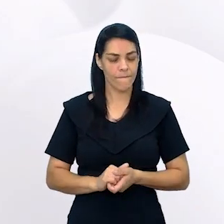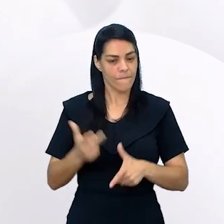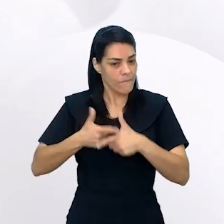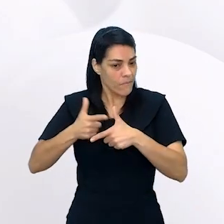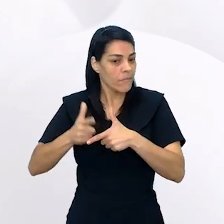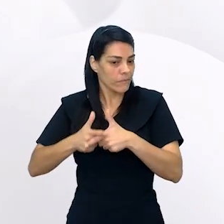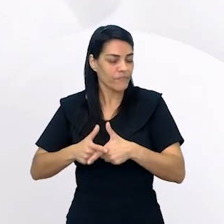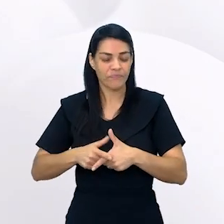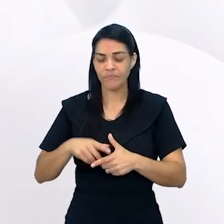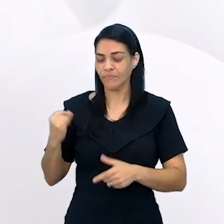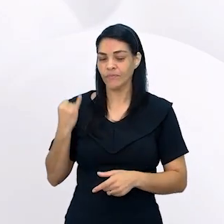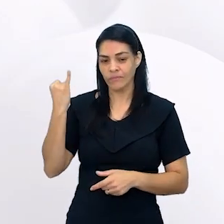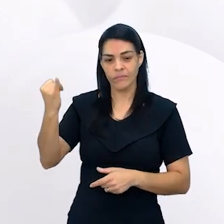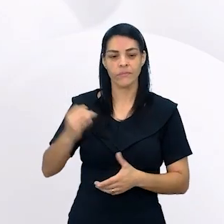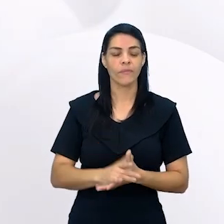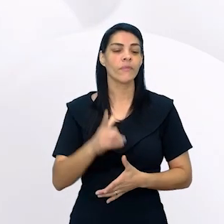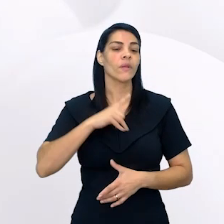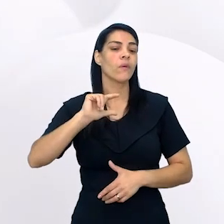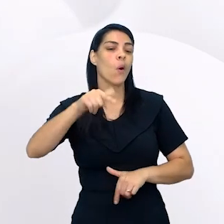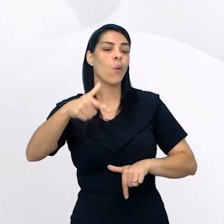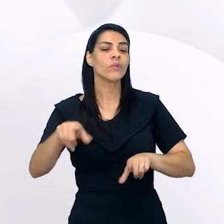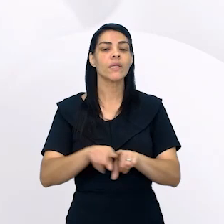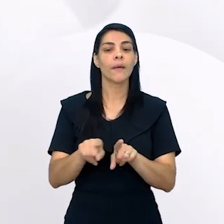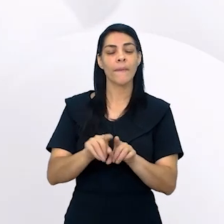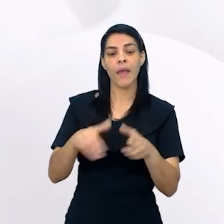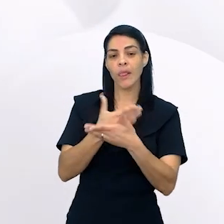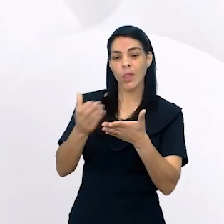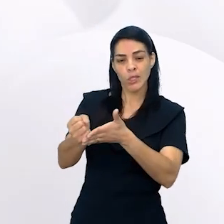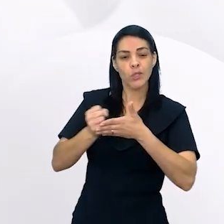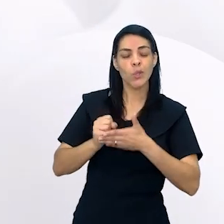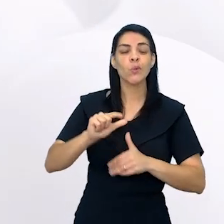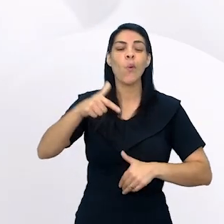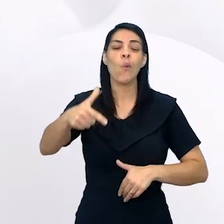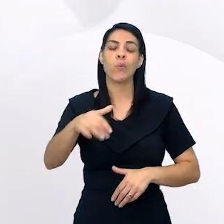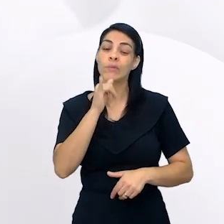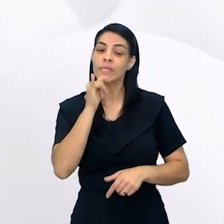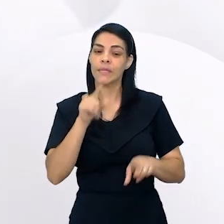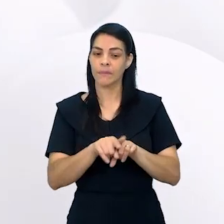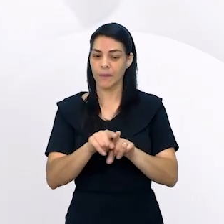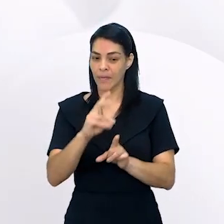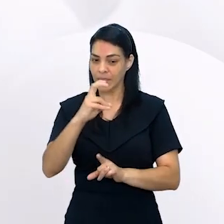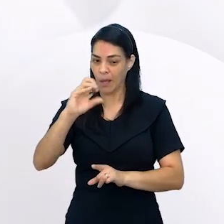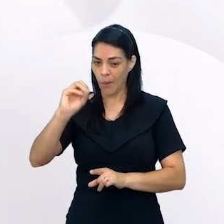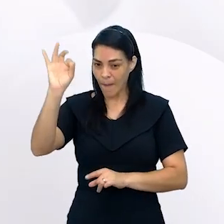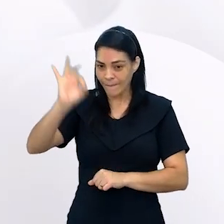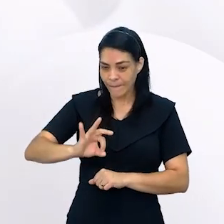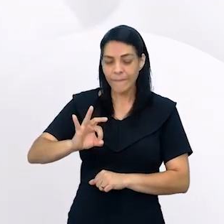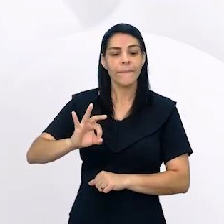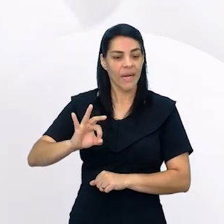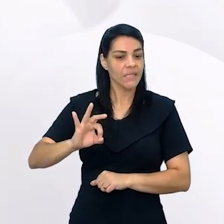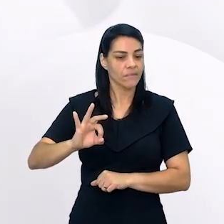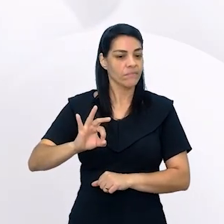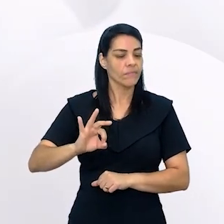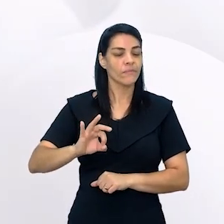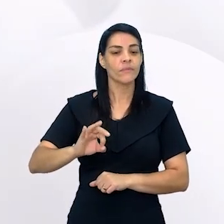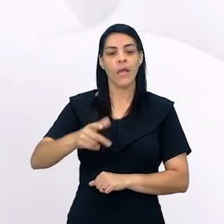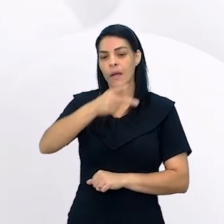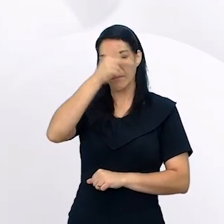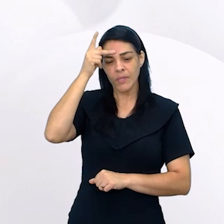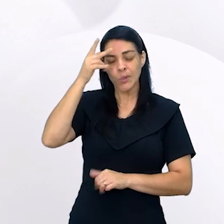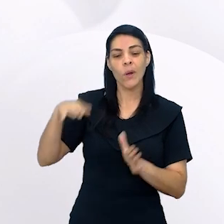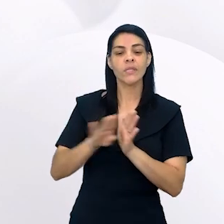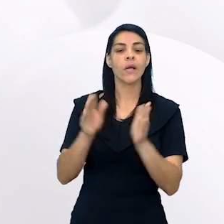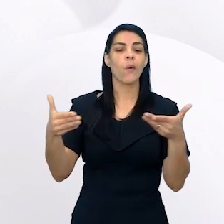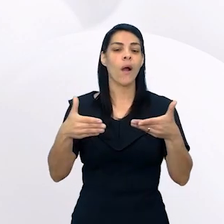é importante e teve outra também a gente trouxe outro exemplo também de 50 por cento para quem chegou agora a gente